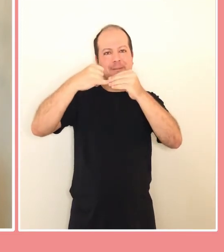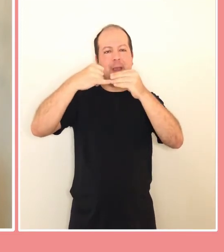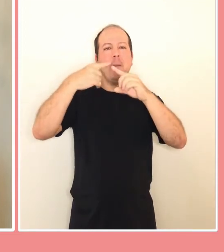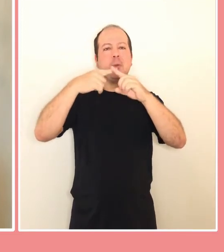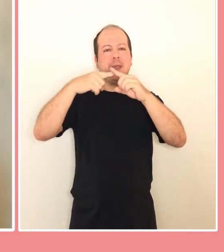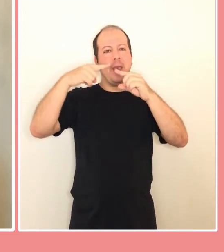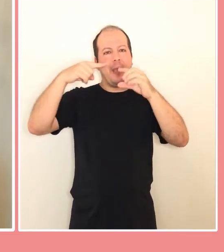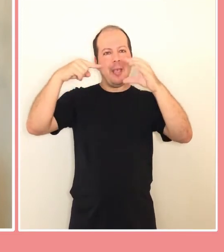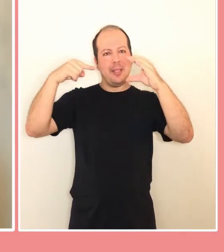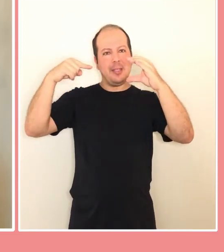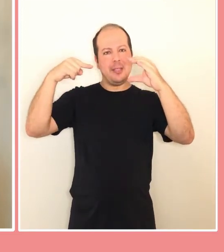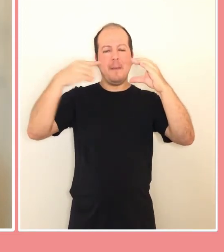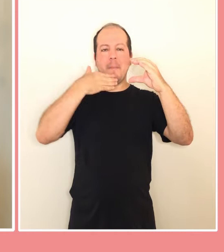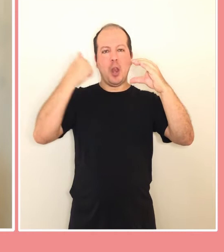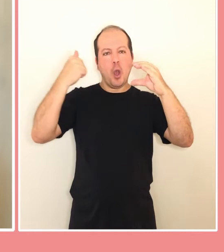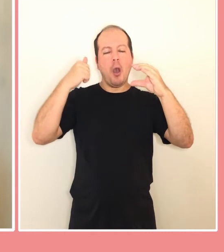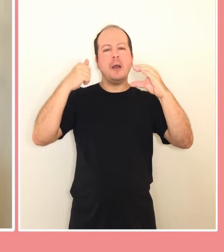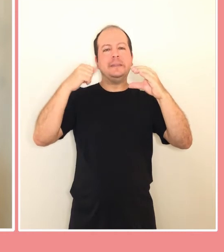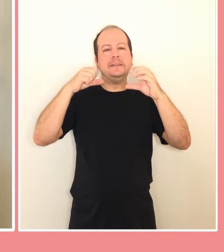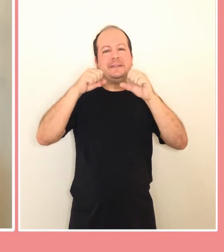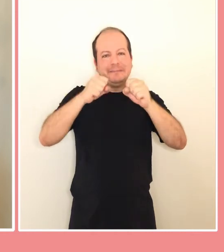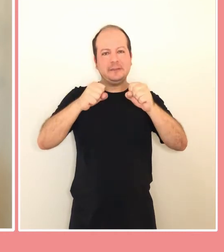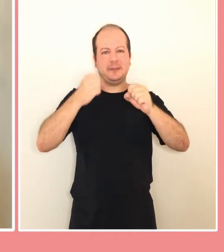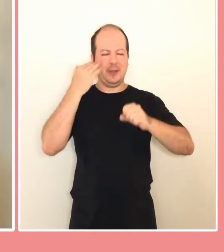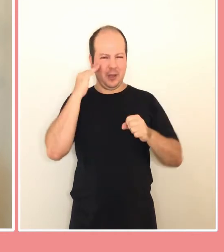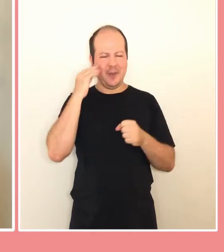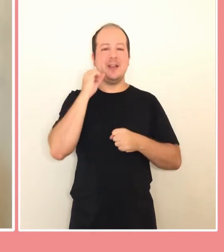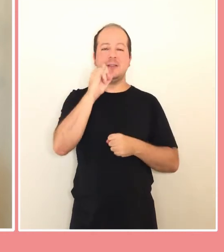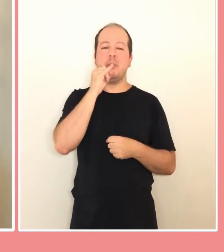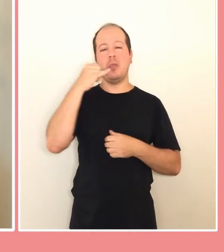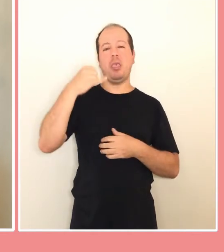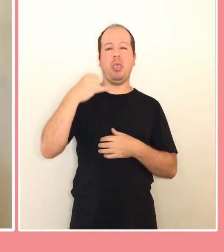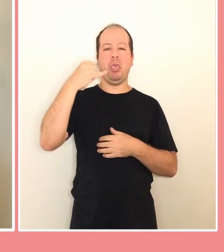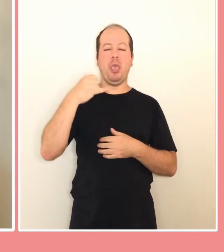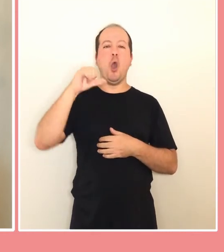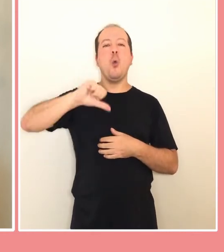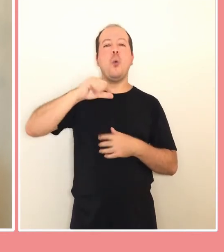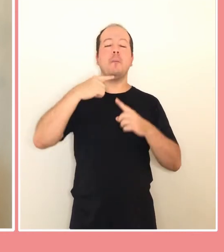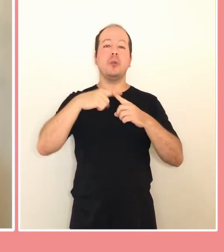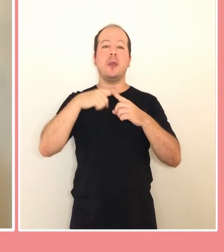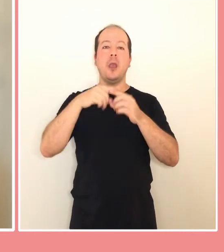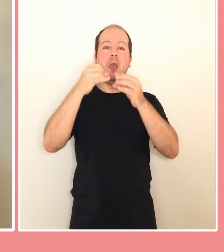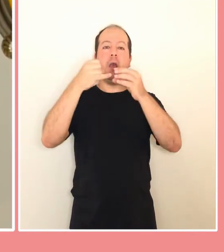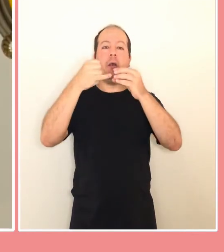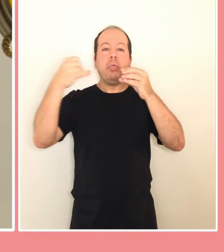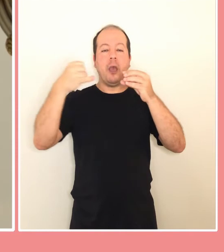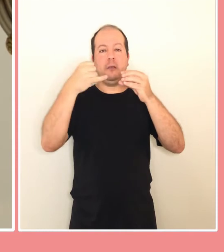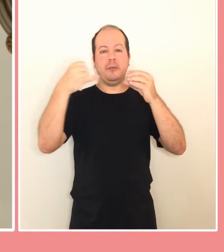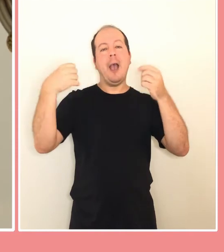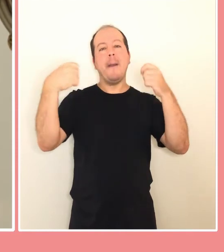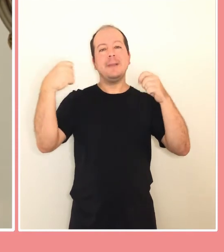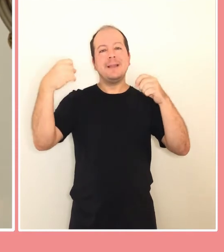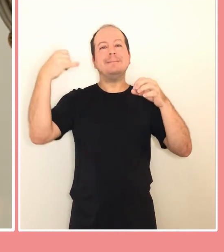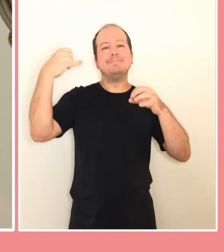o instrumento. Para facilitar, eu fiz aqui uma pontinha na mangueira, né? Um ângulo. A